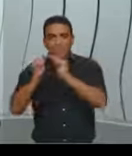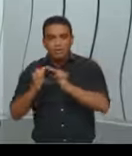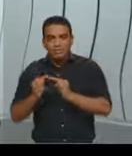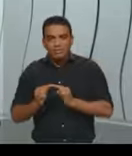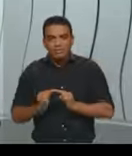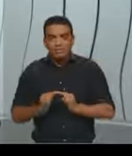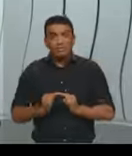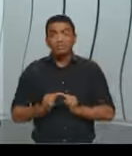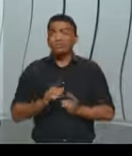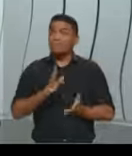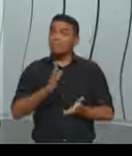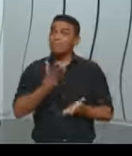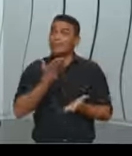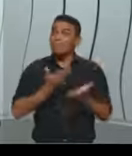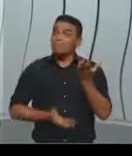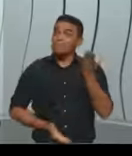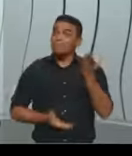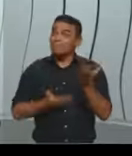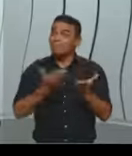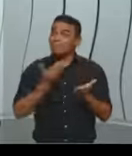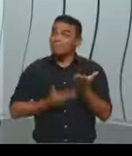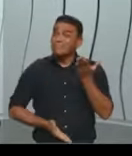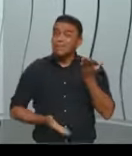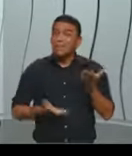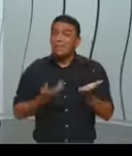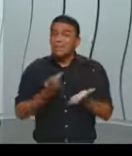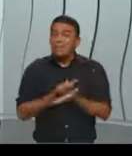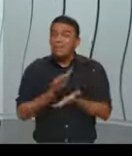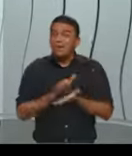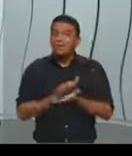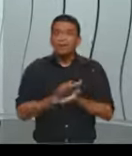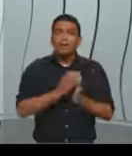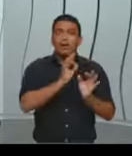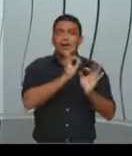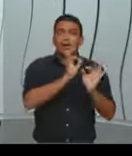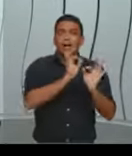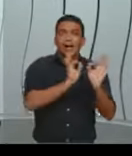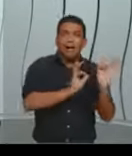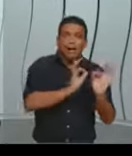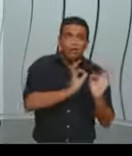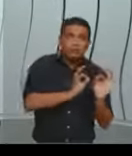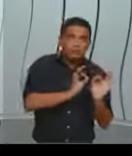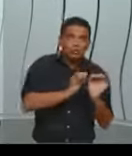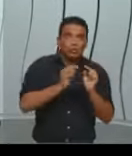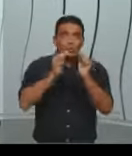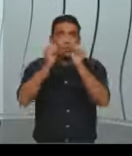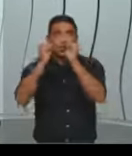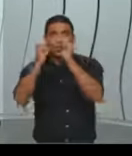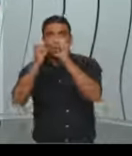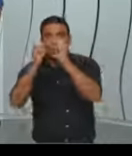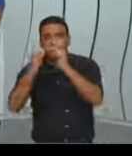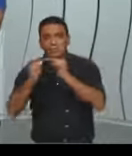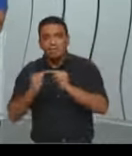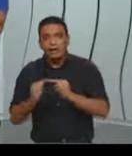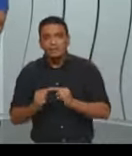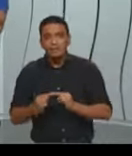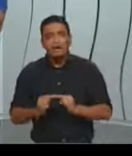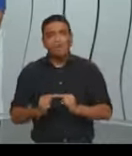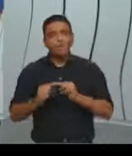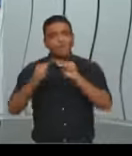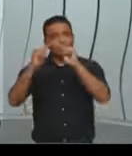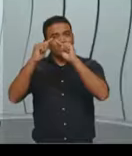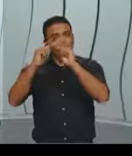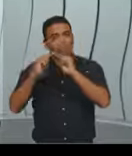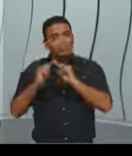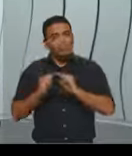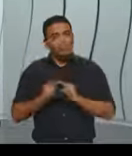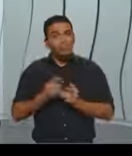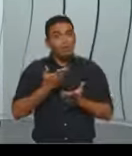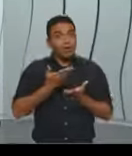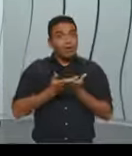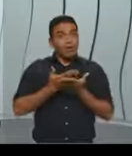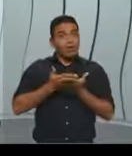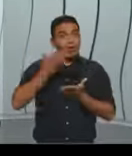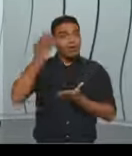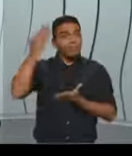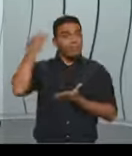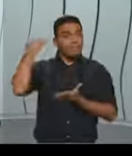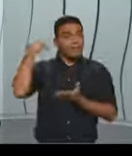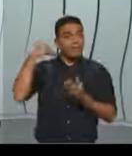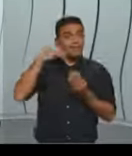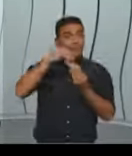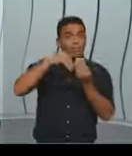derruba a gente, porque a gente fica assim, é arranjo? É combinação? Na outra aula nós falamos sobre